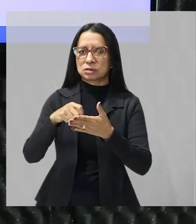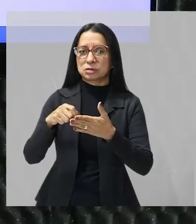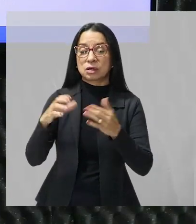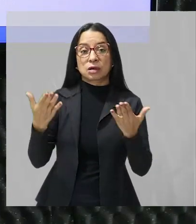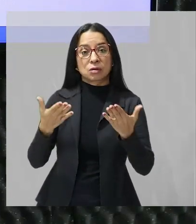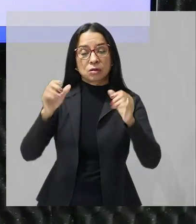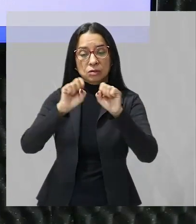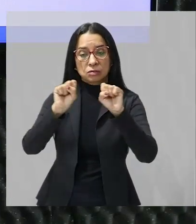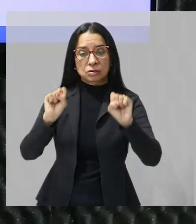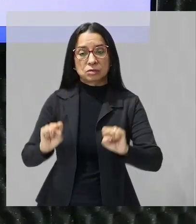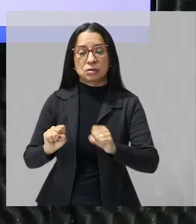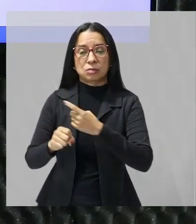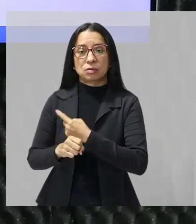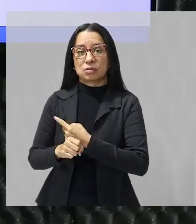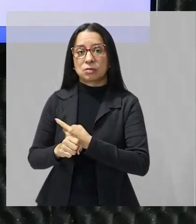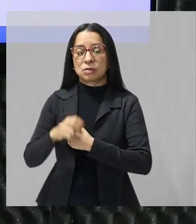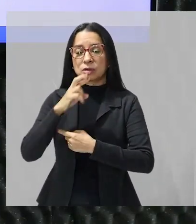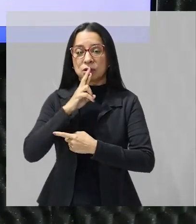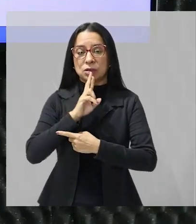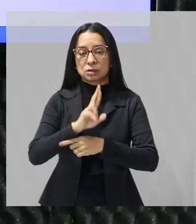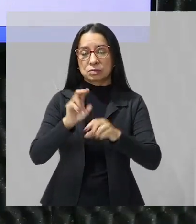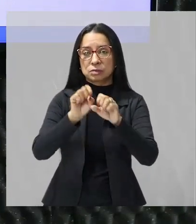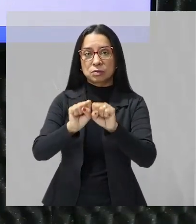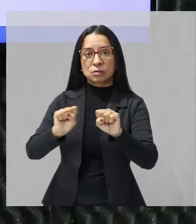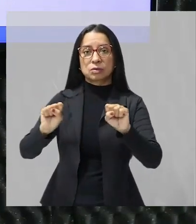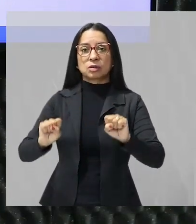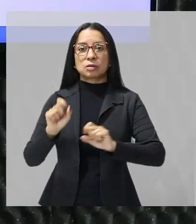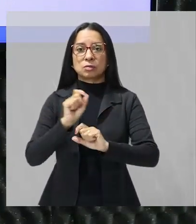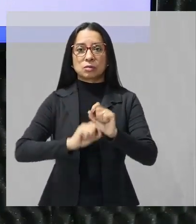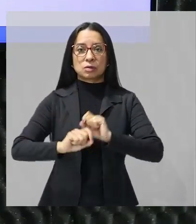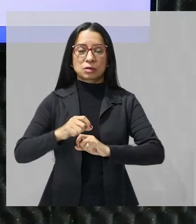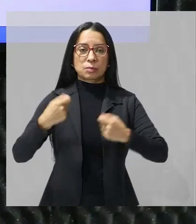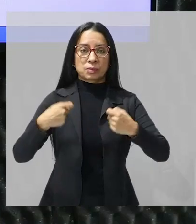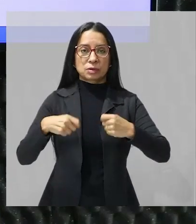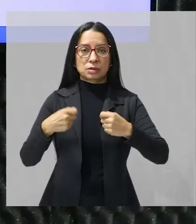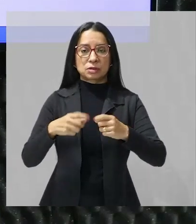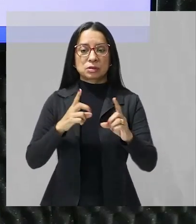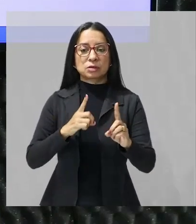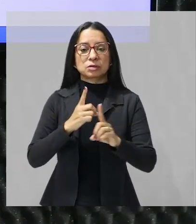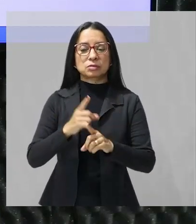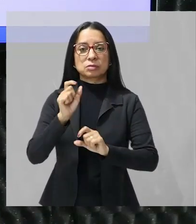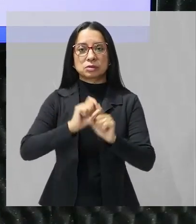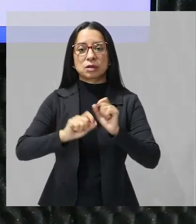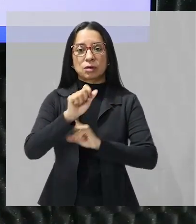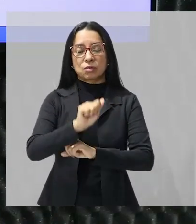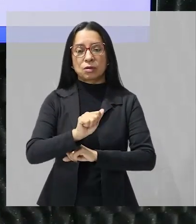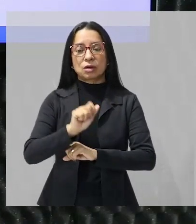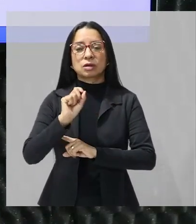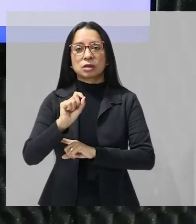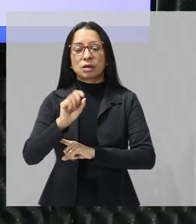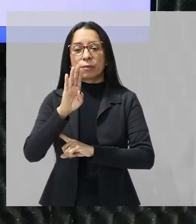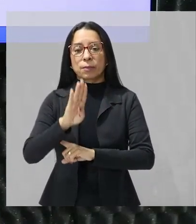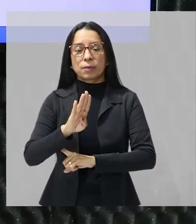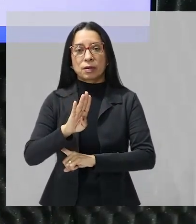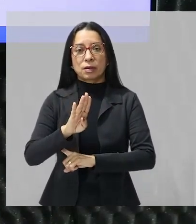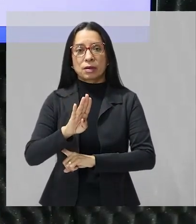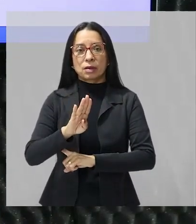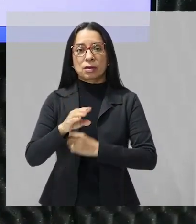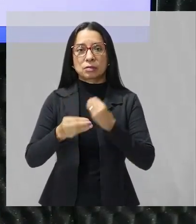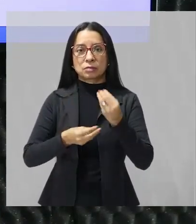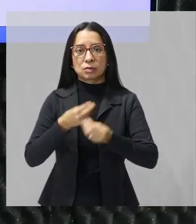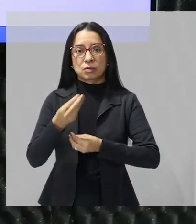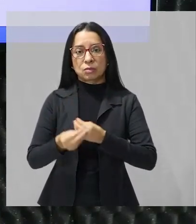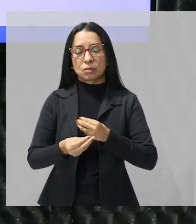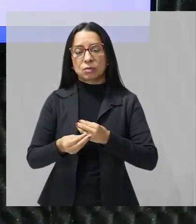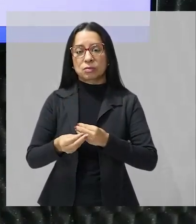aqui. Gente, para resolver o sistema, o que a gente precisa? Descobrir quem é o A e quem é o B. E, como a